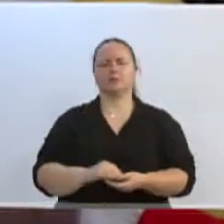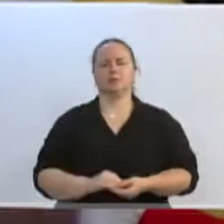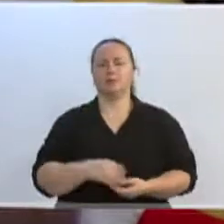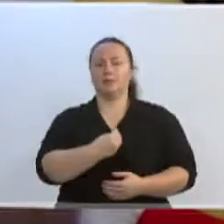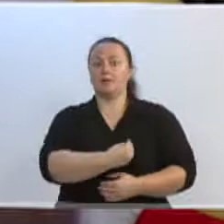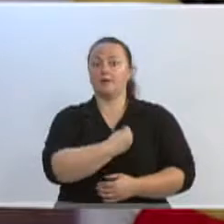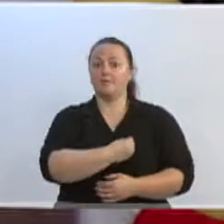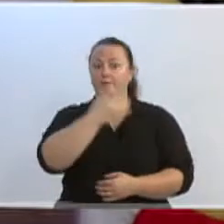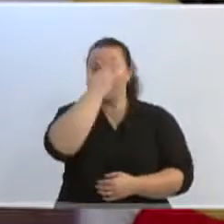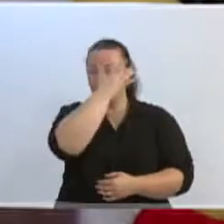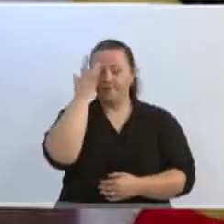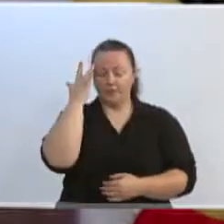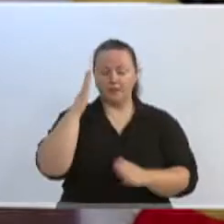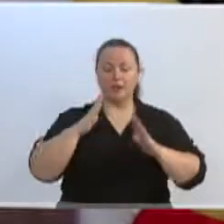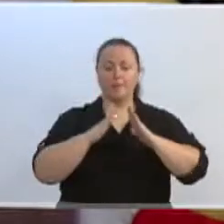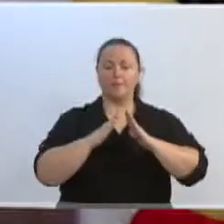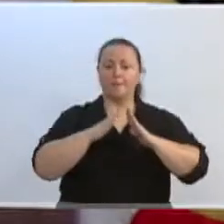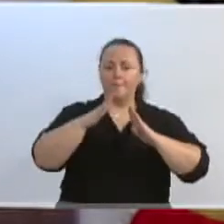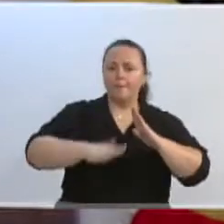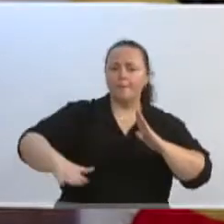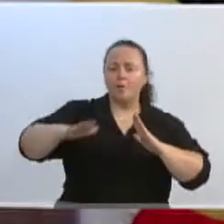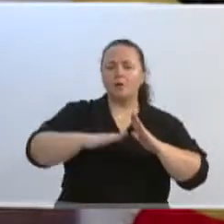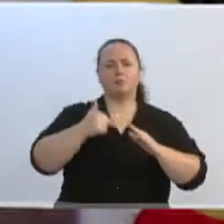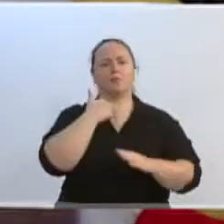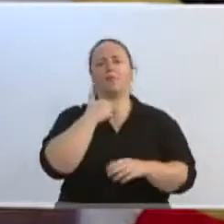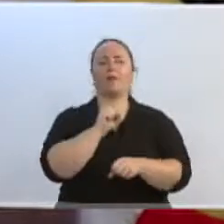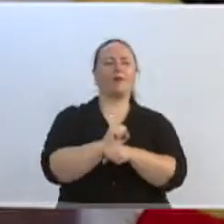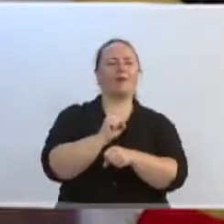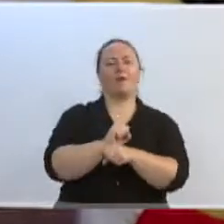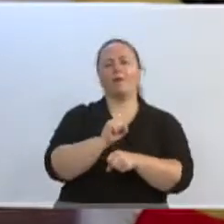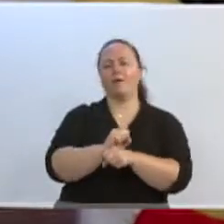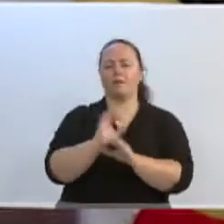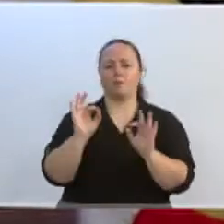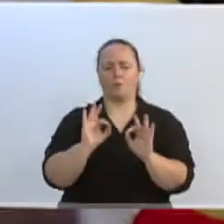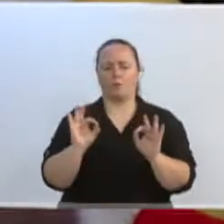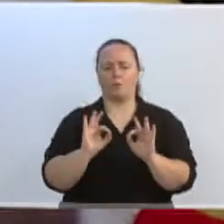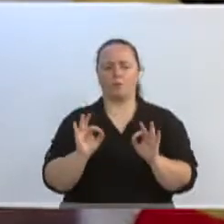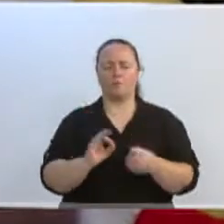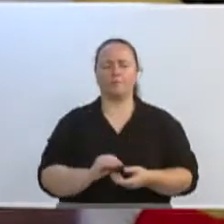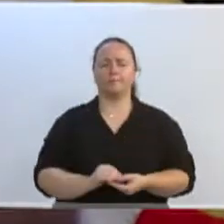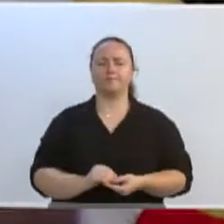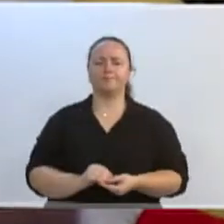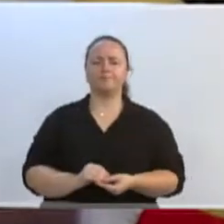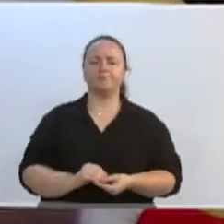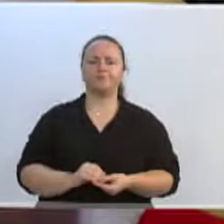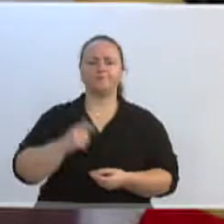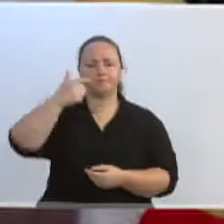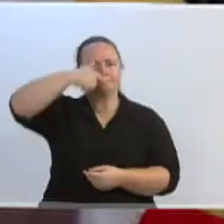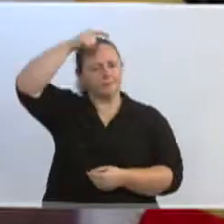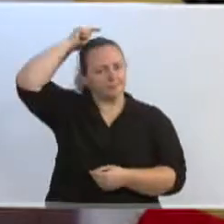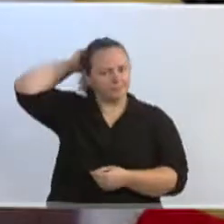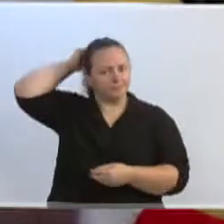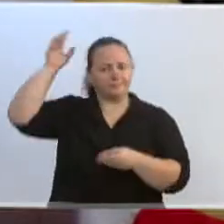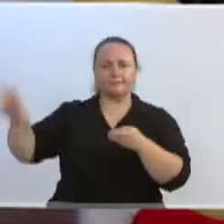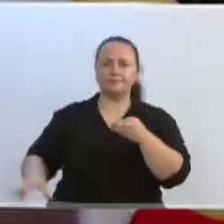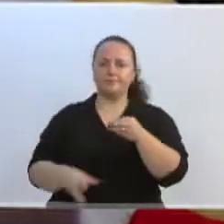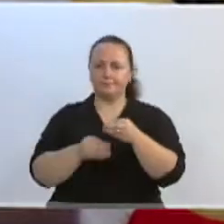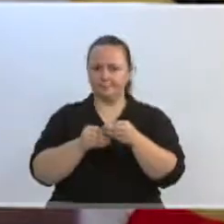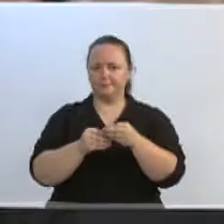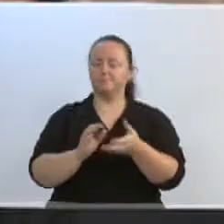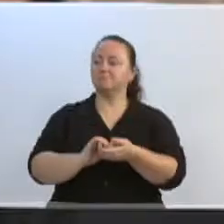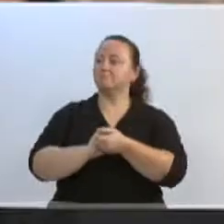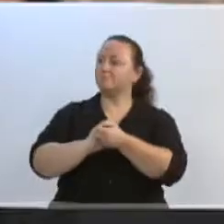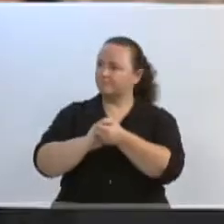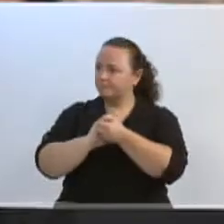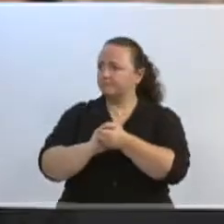do ser humano é nossa população da região não pode esperar eu não passei do aparte o vereador adriano pereira em aparte cumprimentá-lo